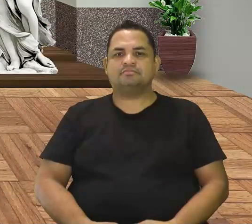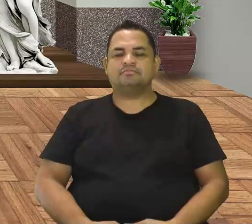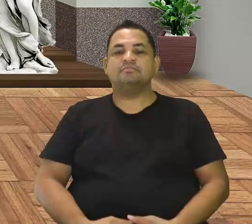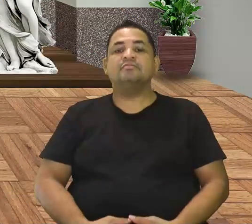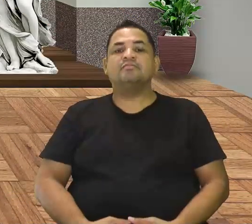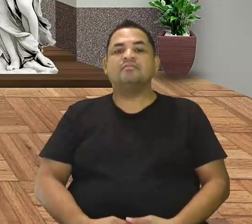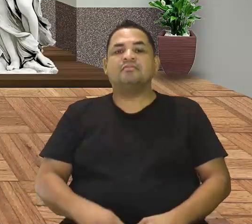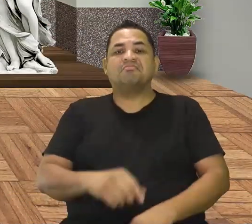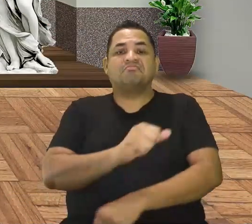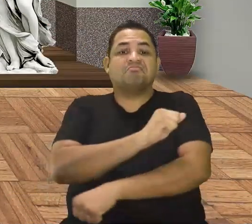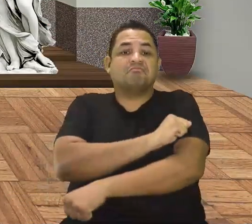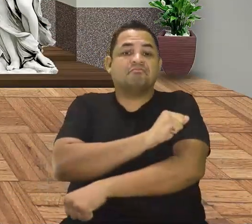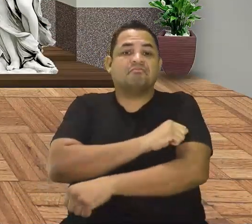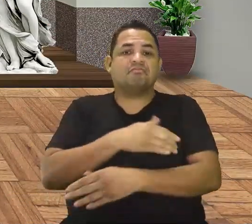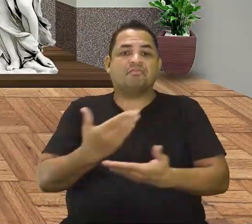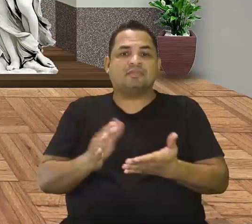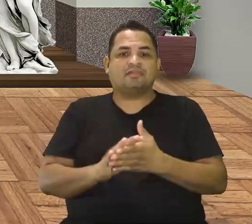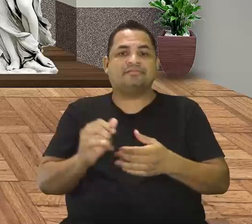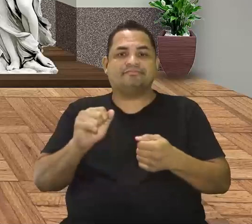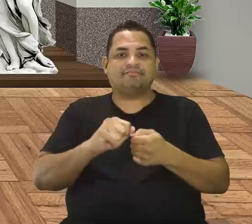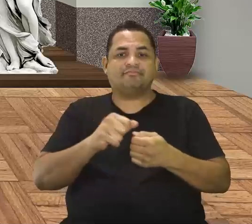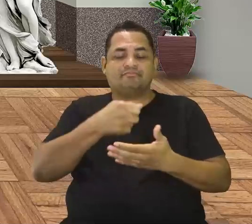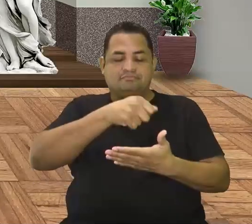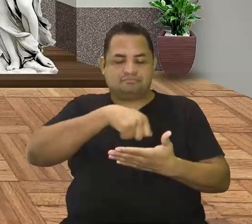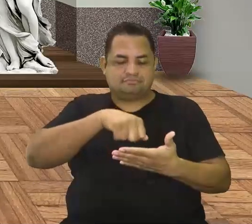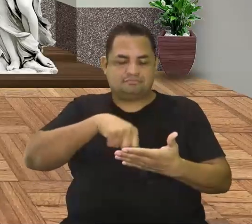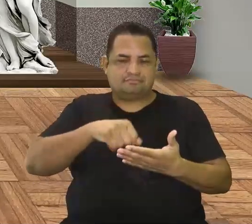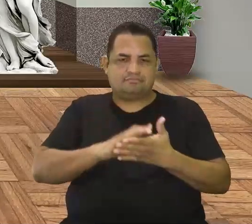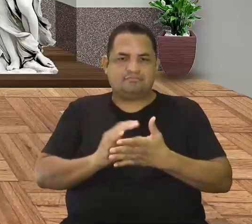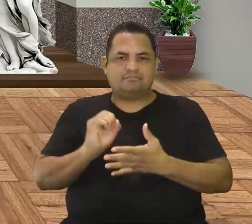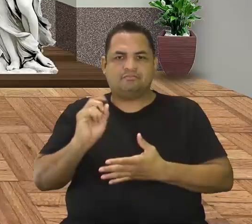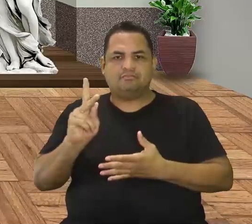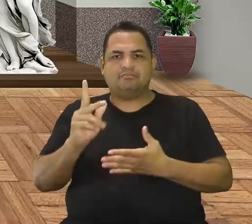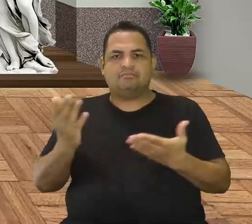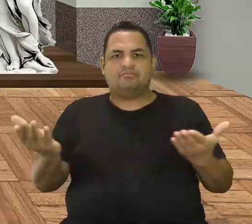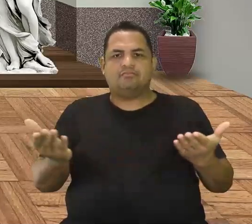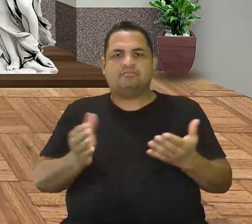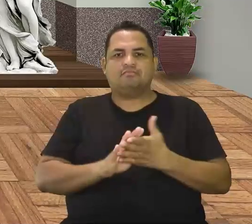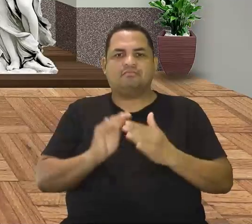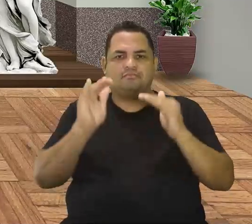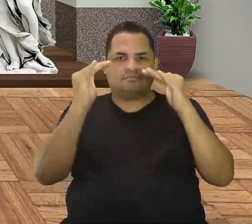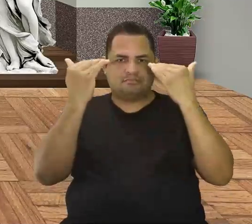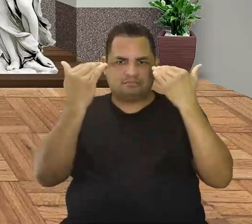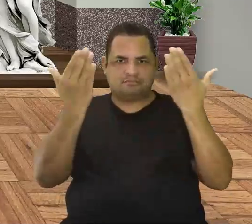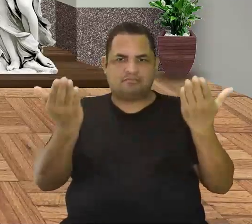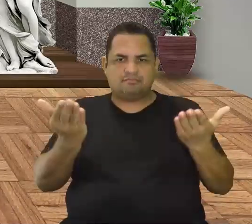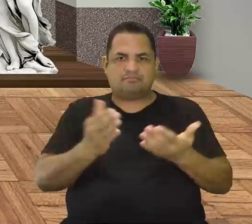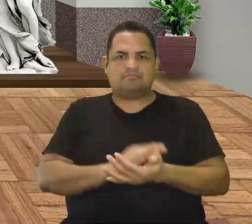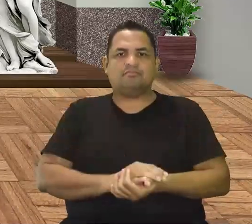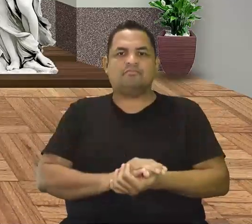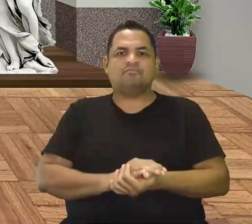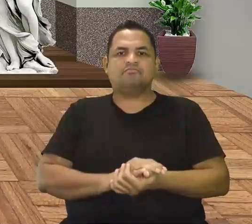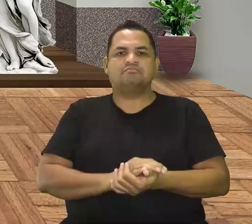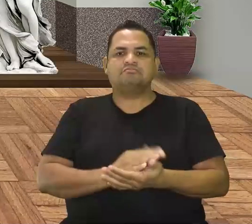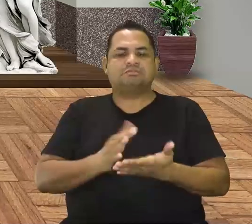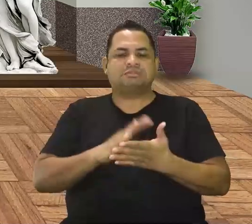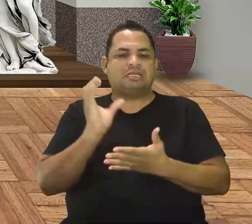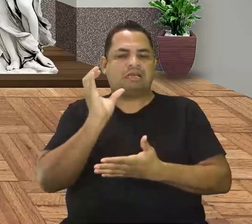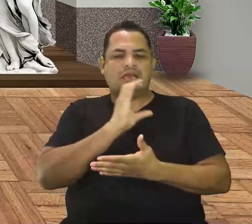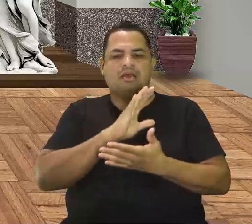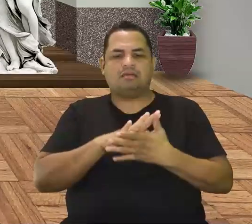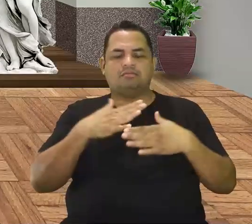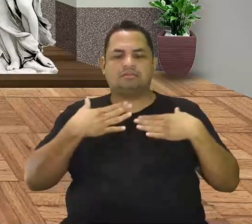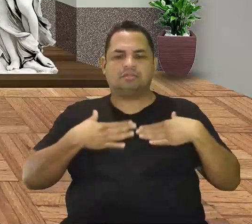Salve, salve, alunos! Vamos lá para a correção? Ok, então preste bem atenção. Não precisa correr,